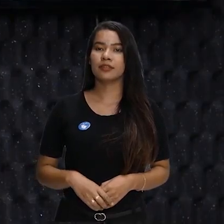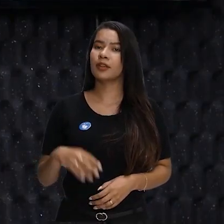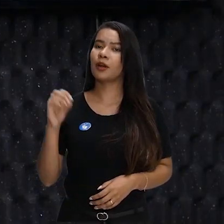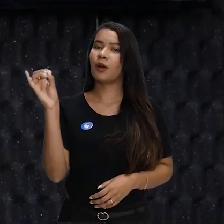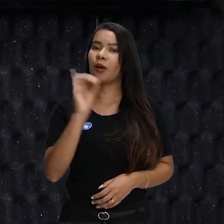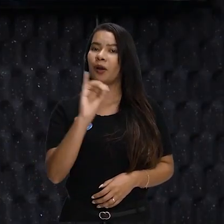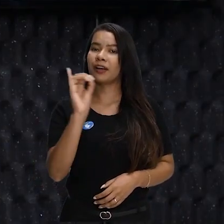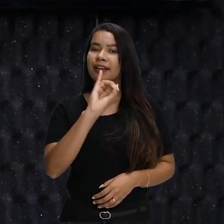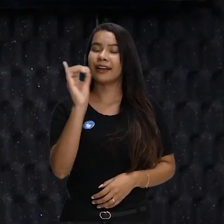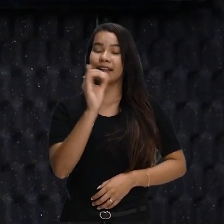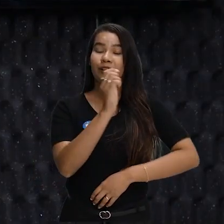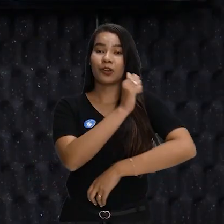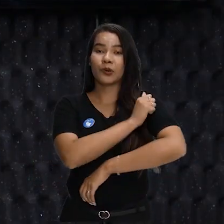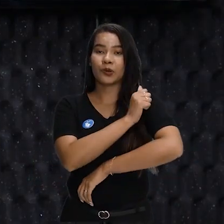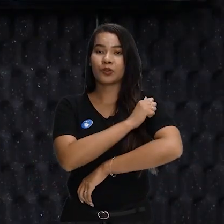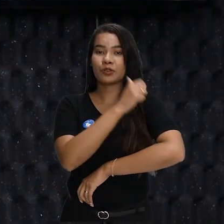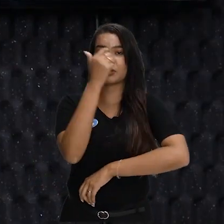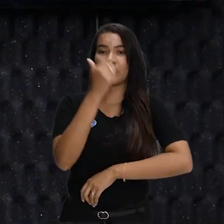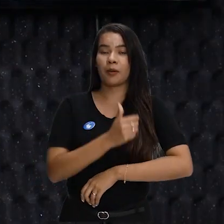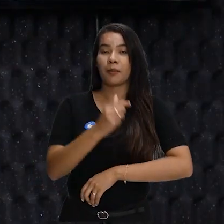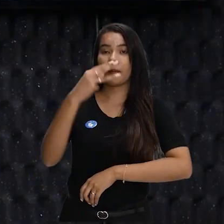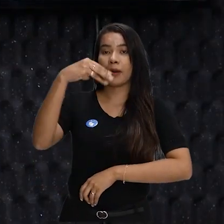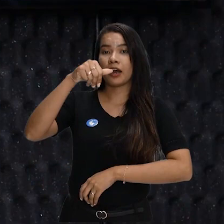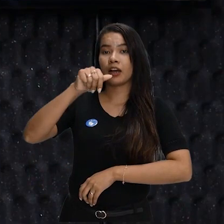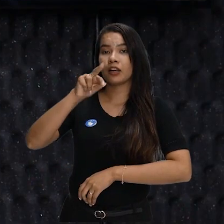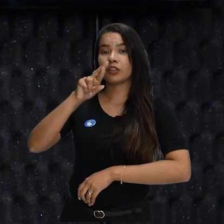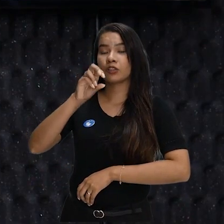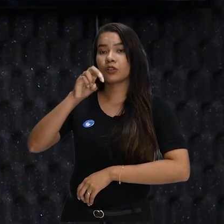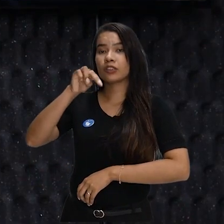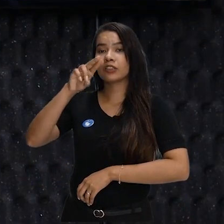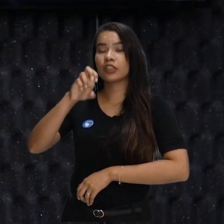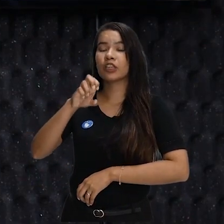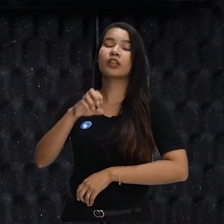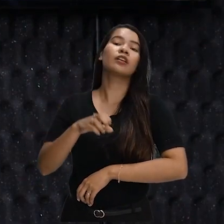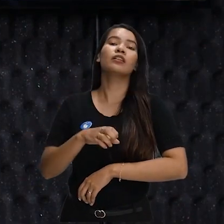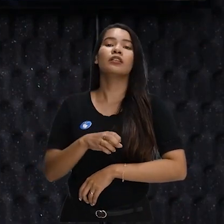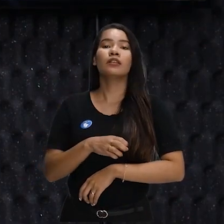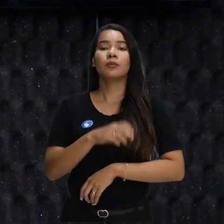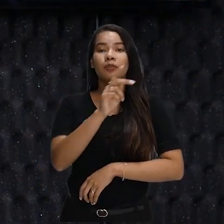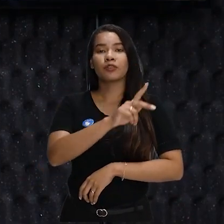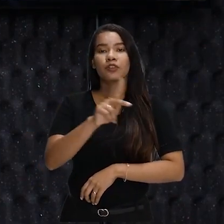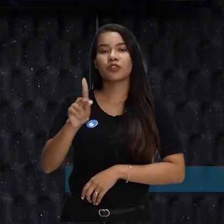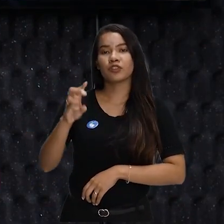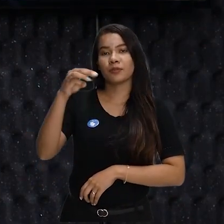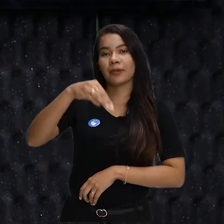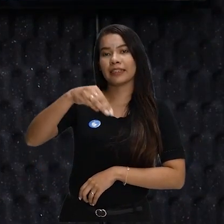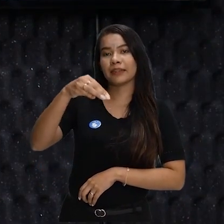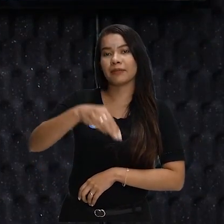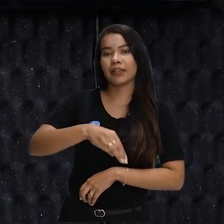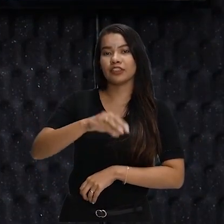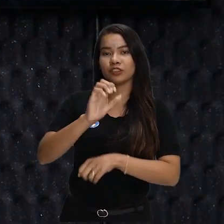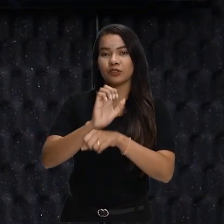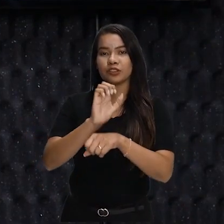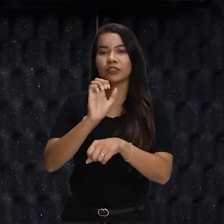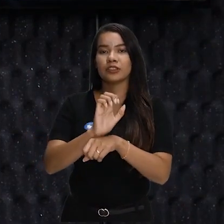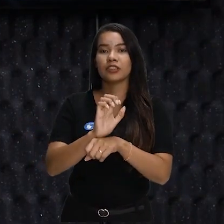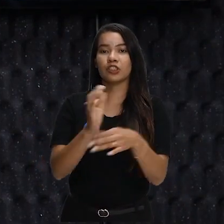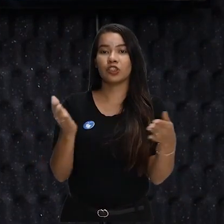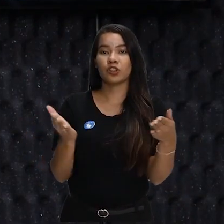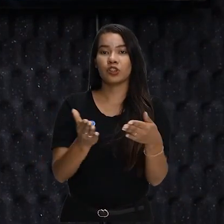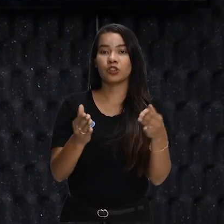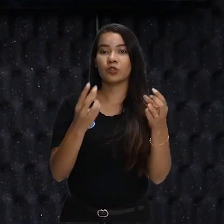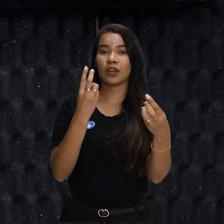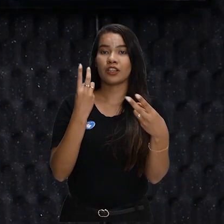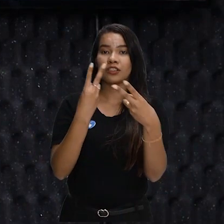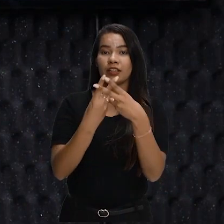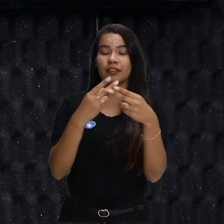Olá pessoal, sou Maroni Bergman, professor de matemática da rede estadual, e aqui a gente está no programa hashtag Fique em Casa Aprendendo. A gente vai falar